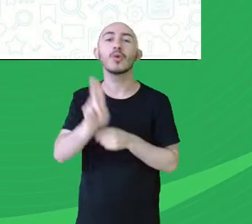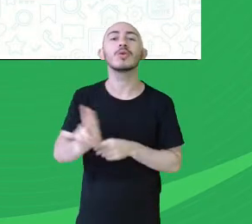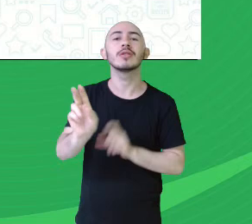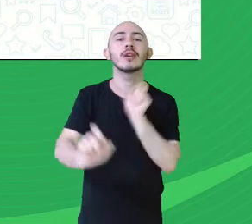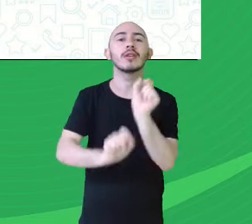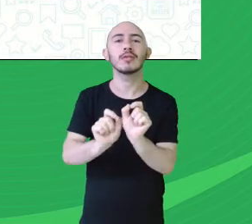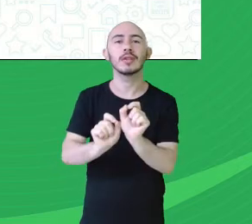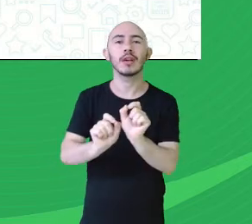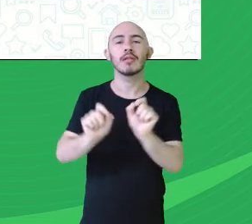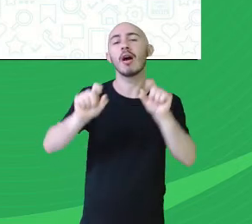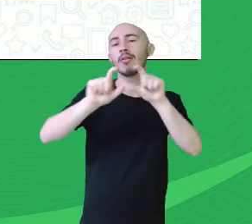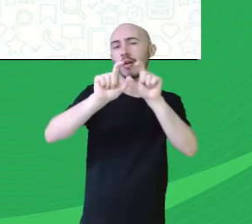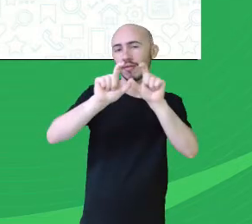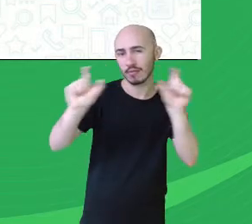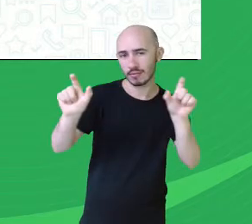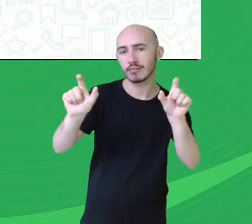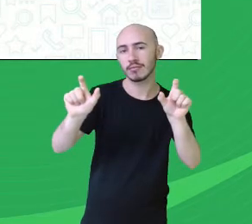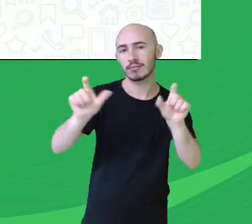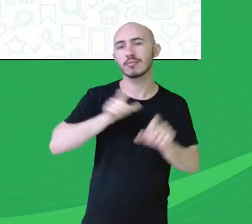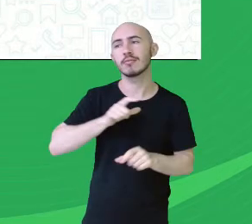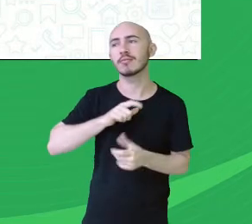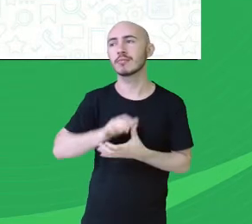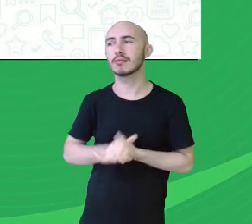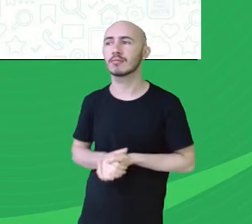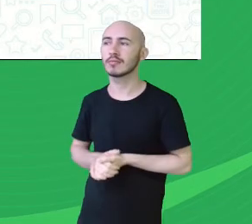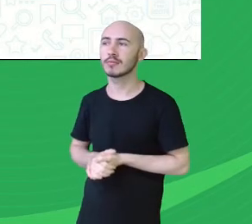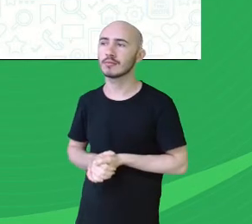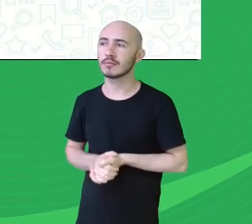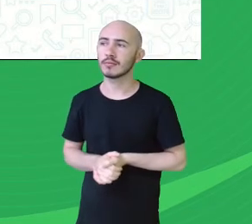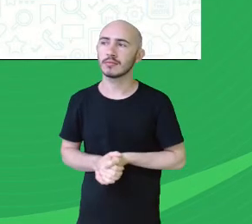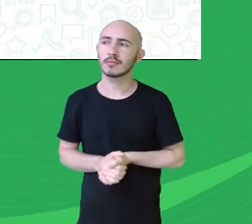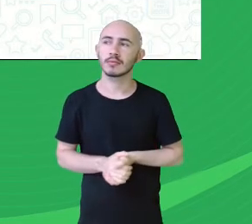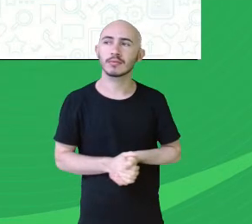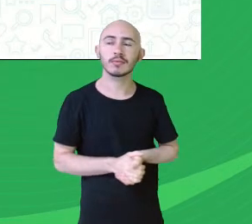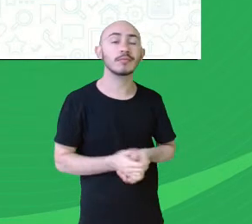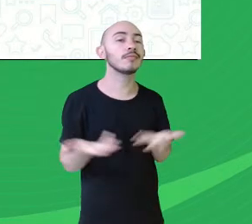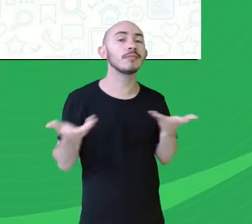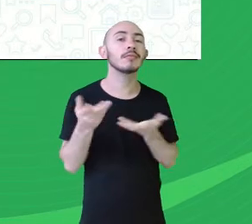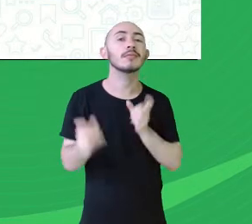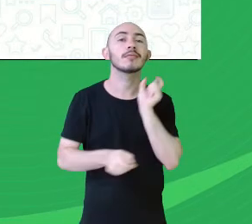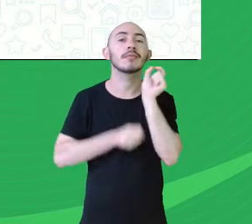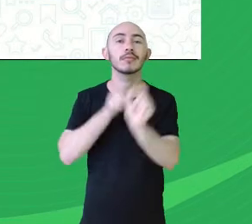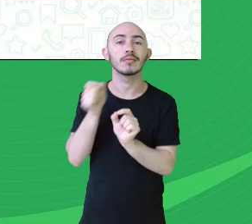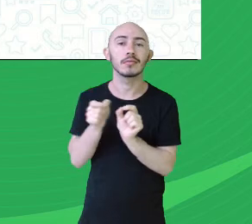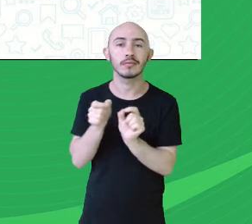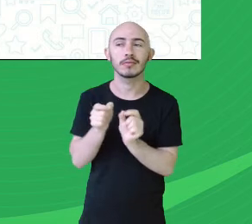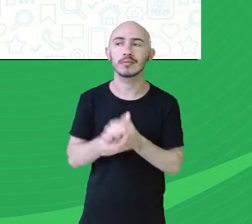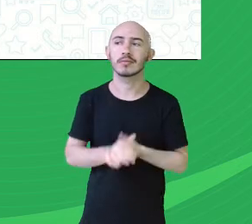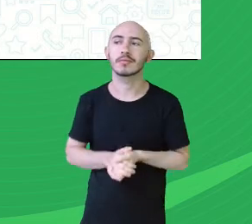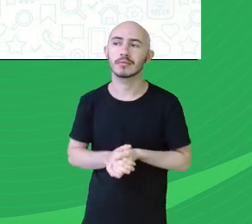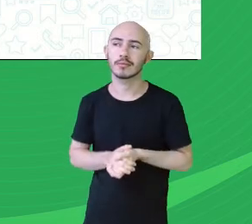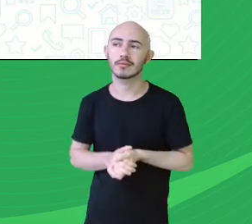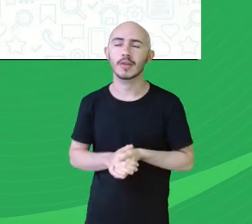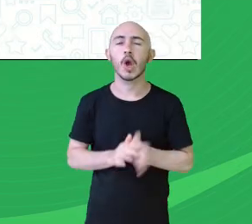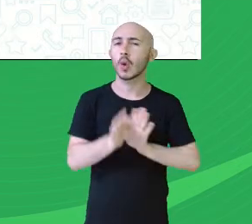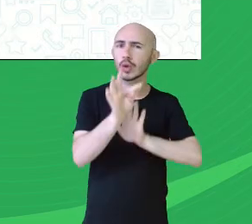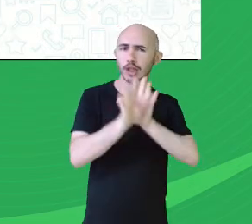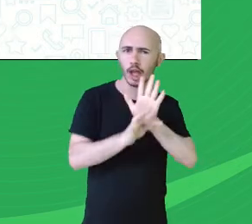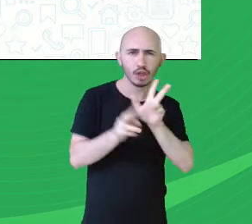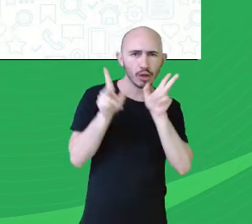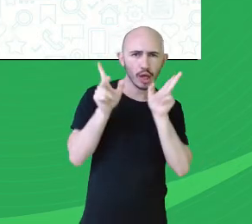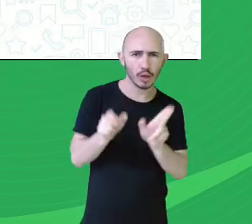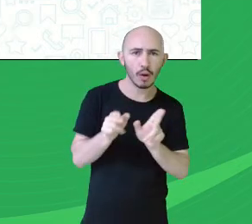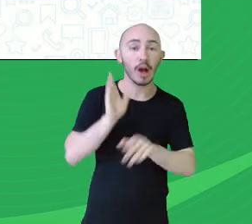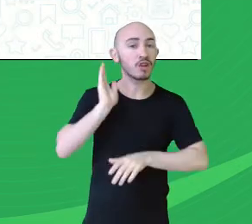primeiro parágrafo da nossa fábula. E aí, agora a gente vai pegar o mesmo texto, já com